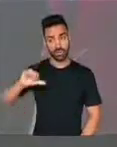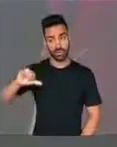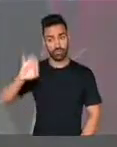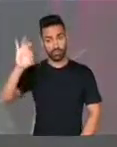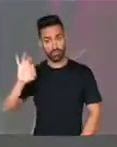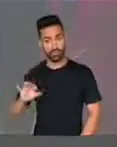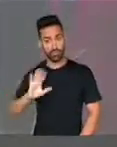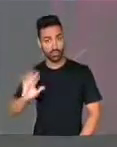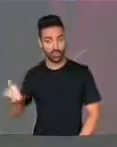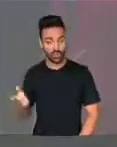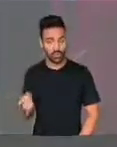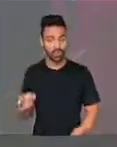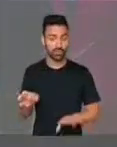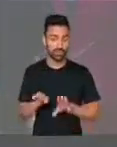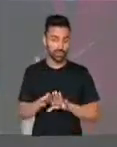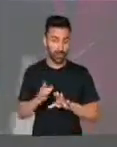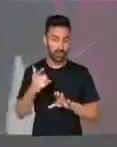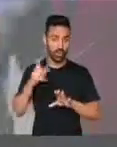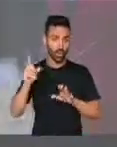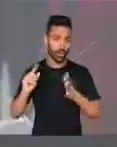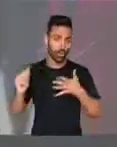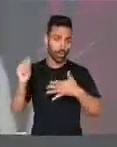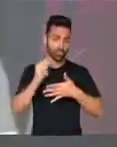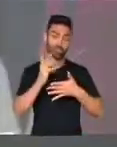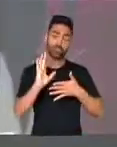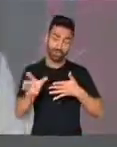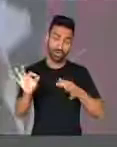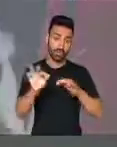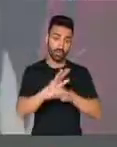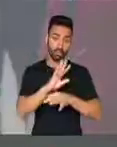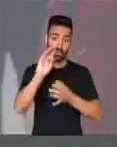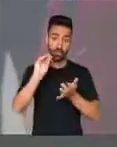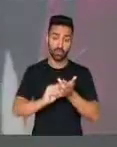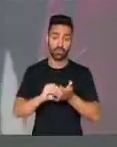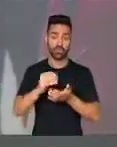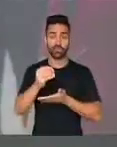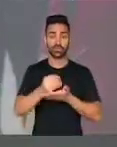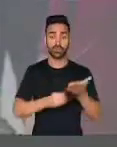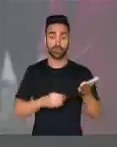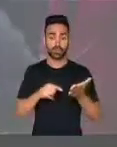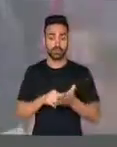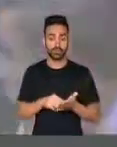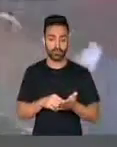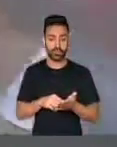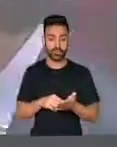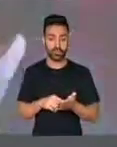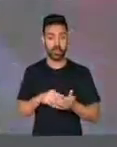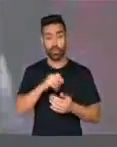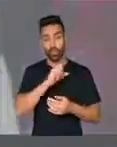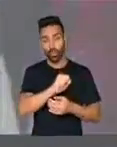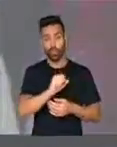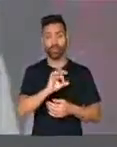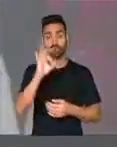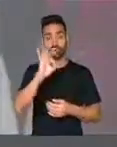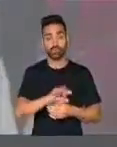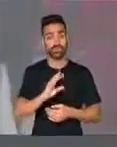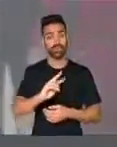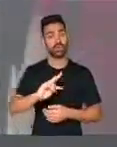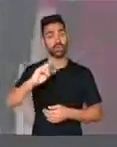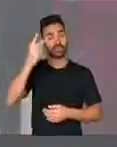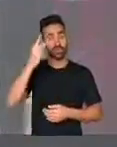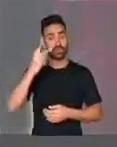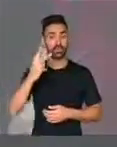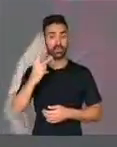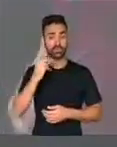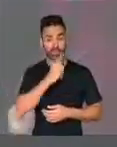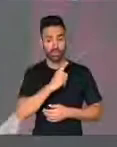4,69%, além de outras questões já previstas no orçamento. Houve 8% de crescimento